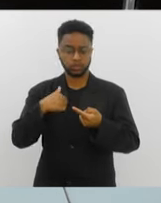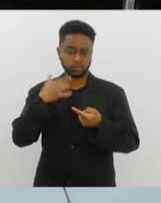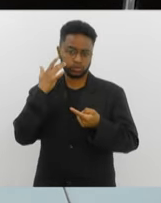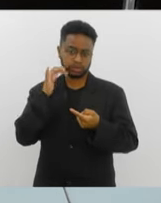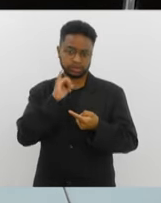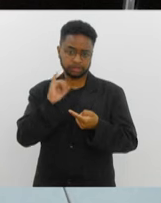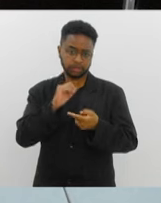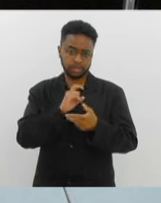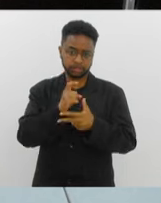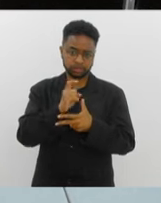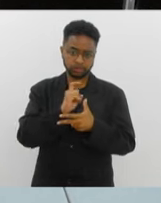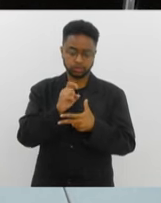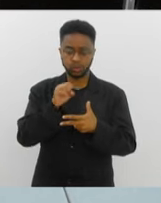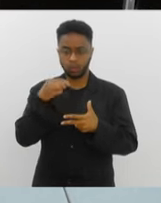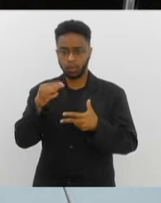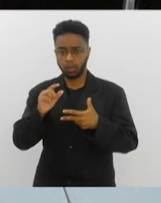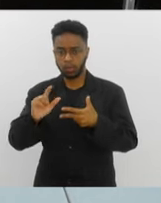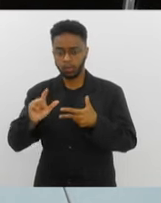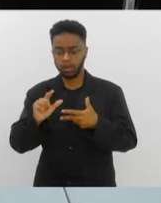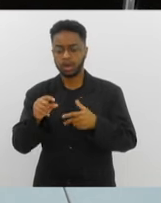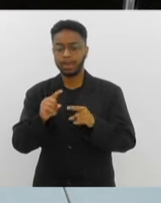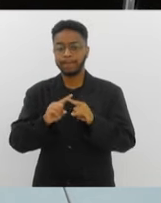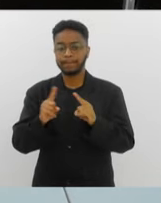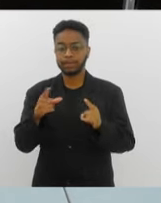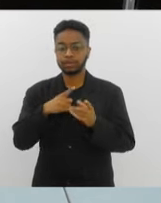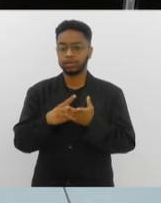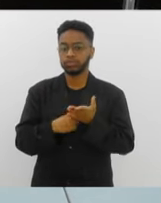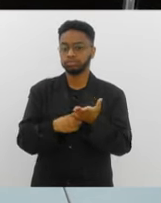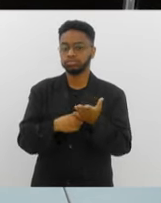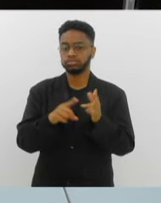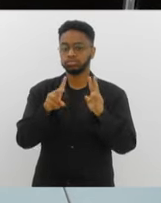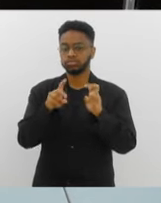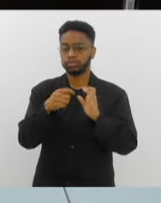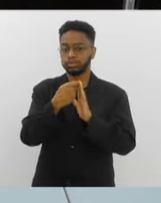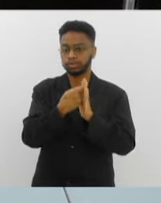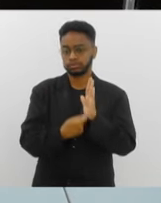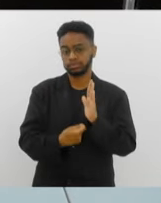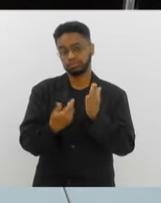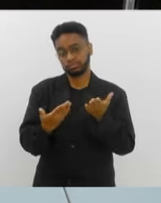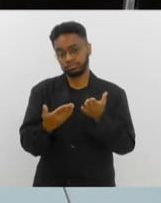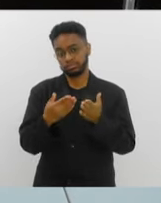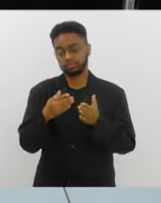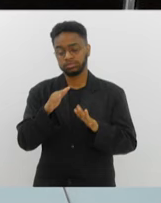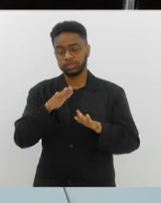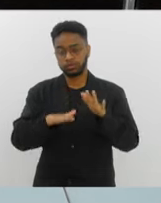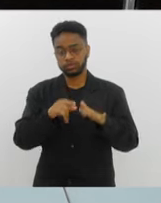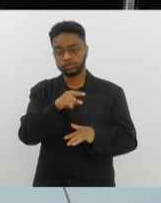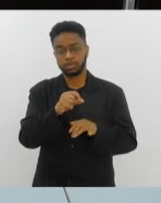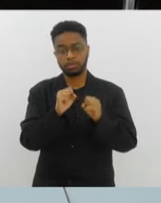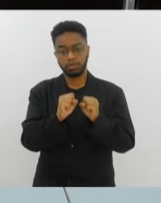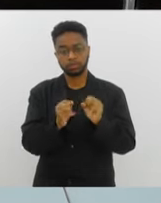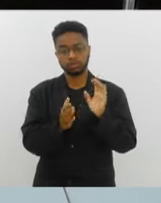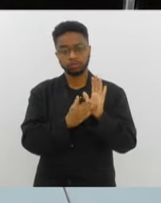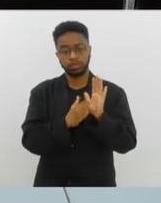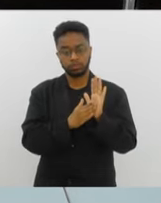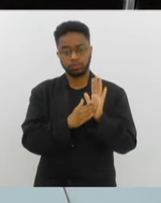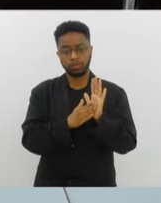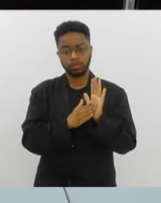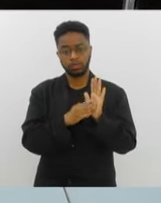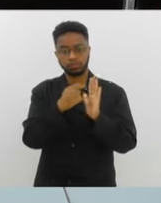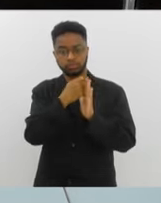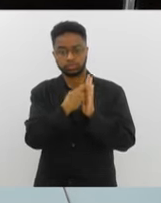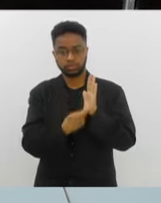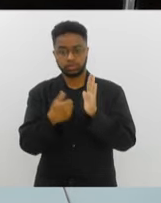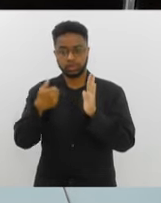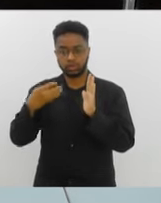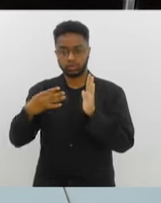parlamento executivo, mas houve um acordo sobre essa redação. Se o senhor pudesse propor uma redação do 14A,